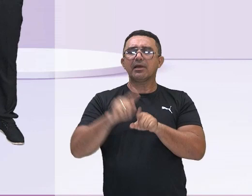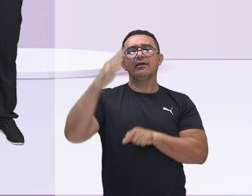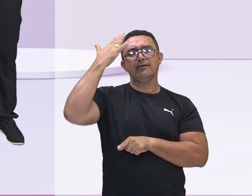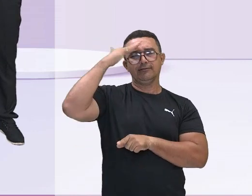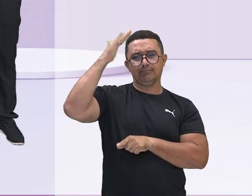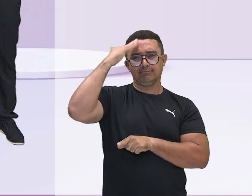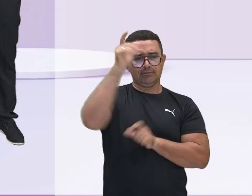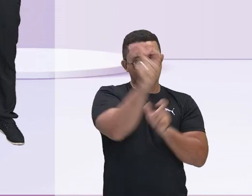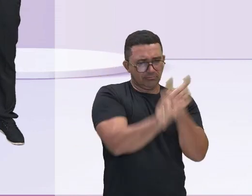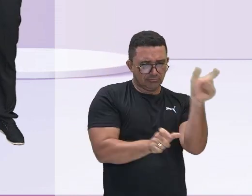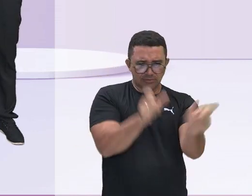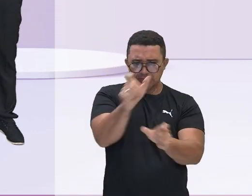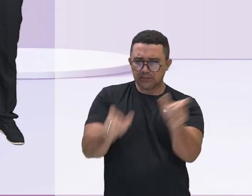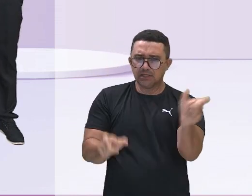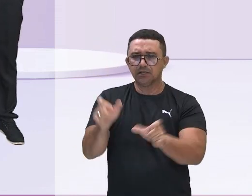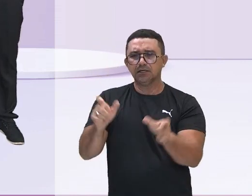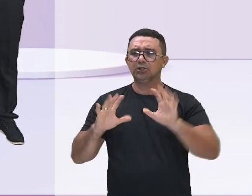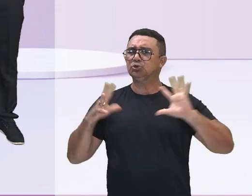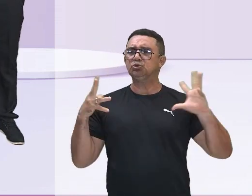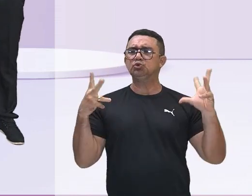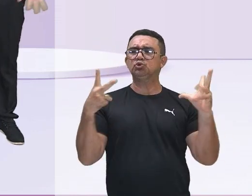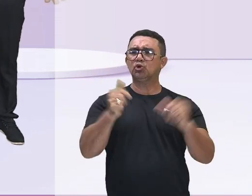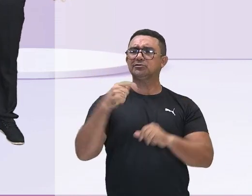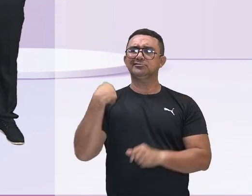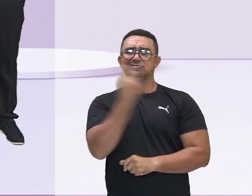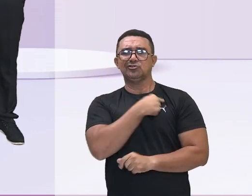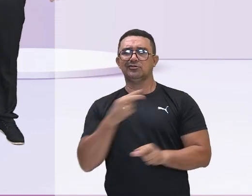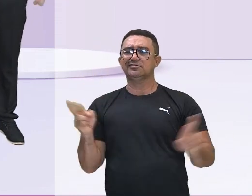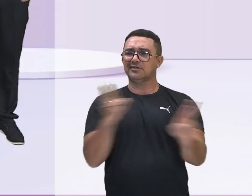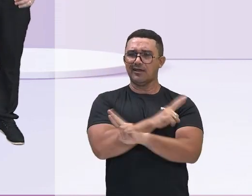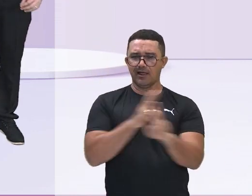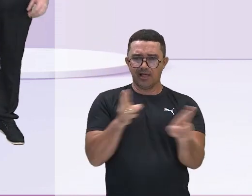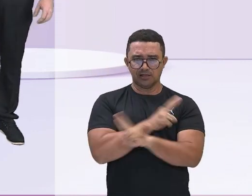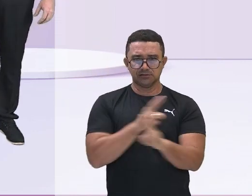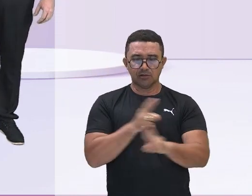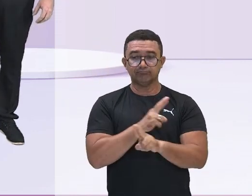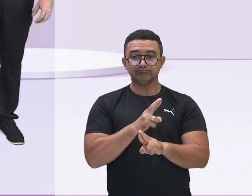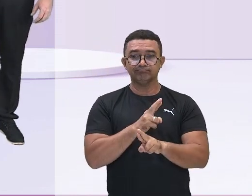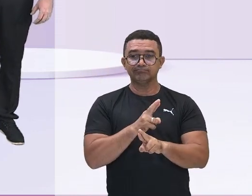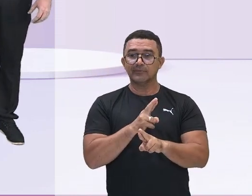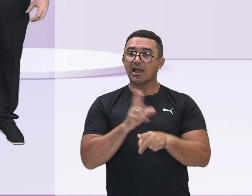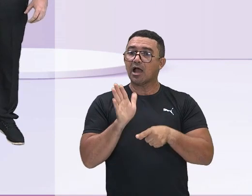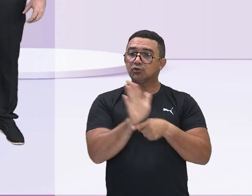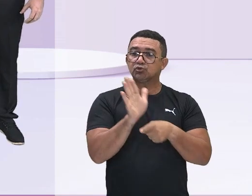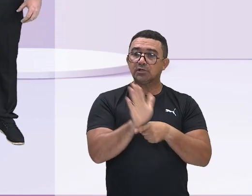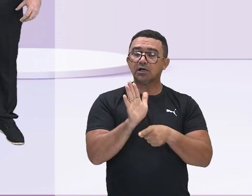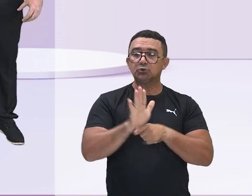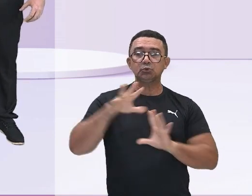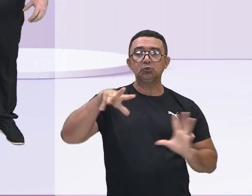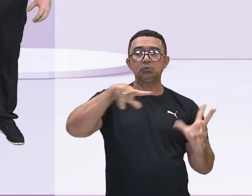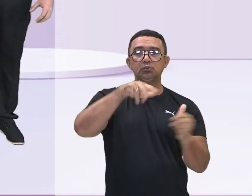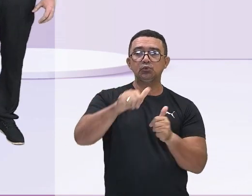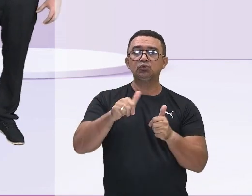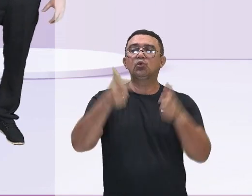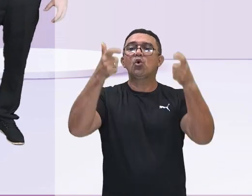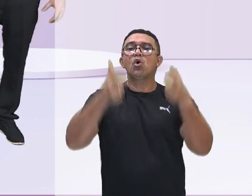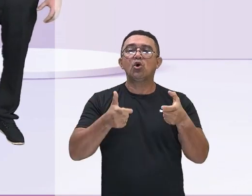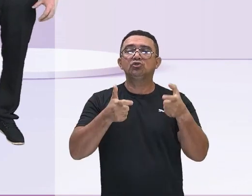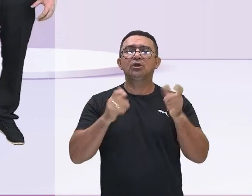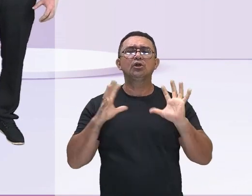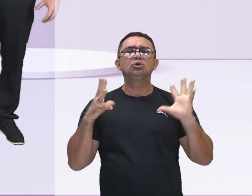compreensão em todas as nossas interações, contribuindo para um mundo, turma, onde todos se